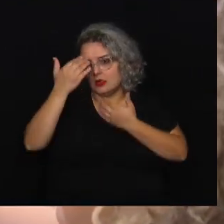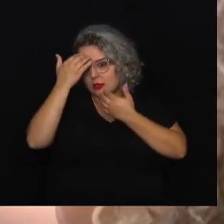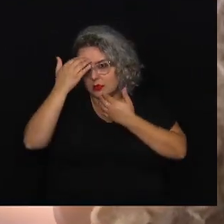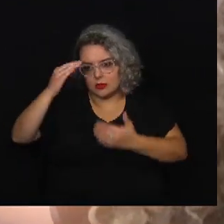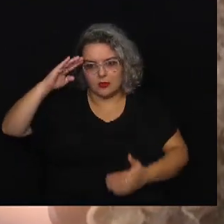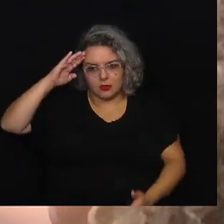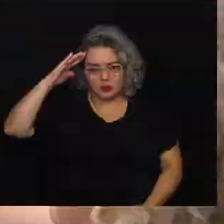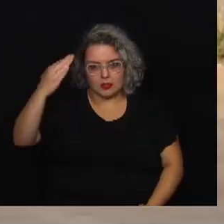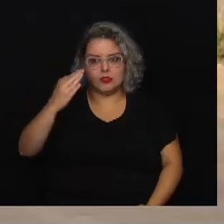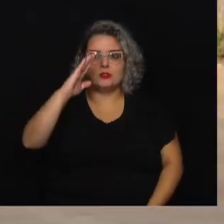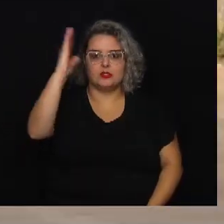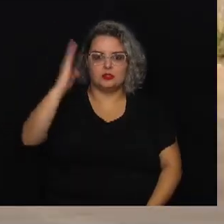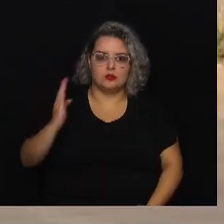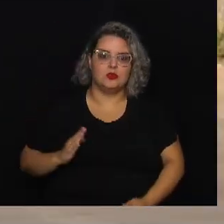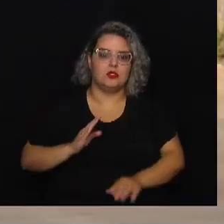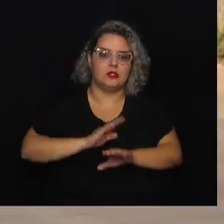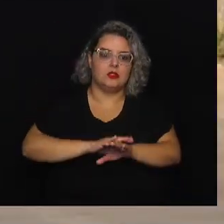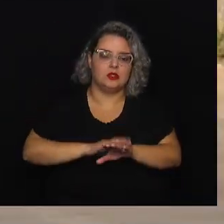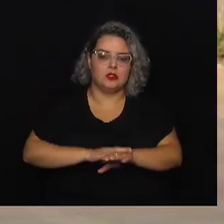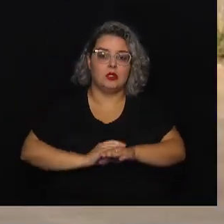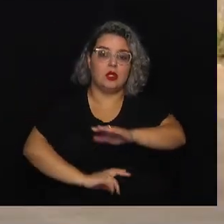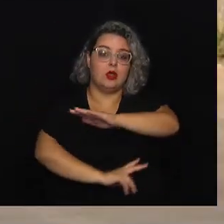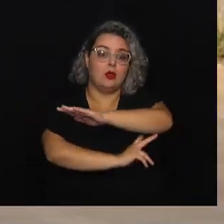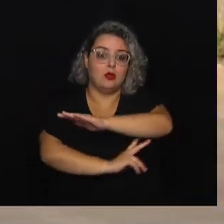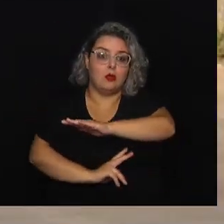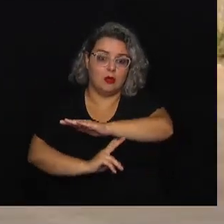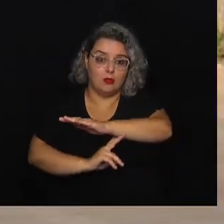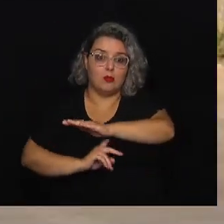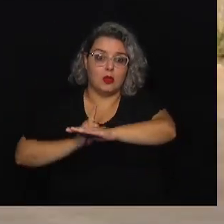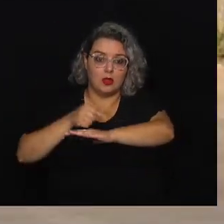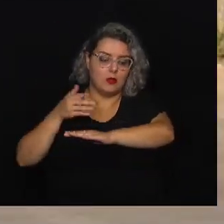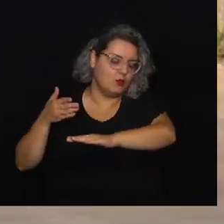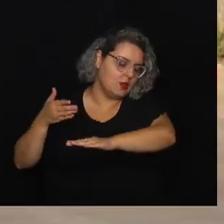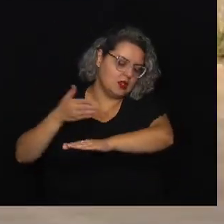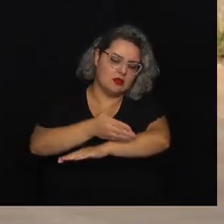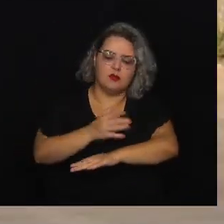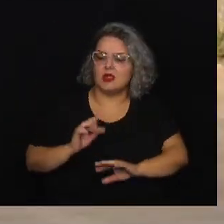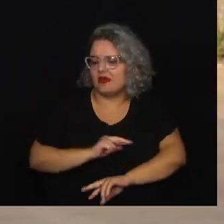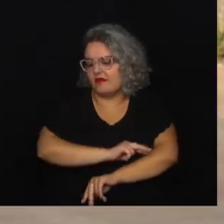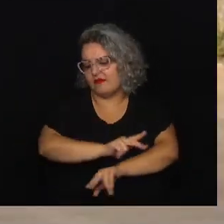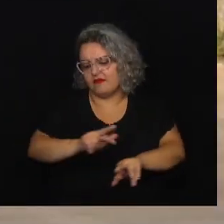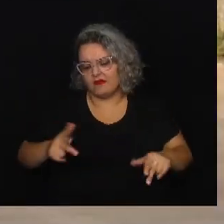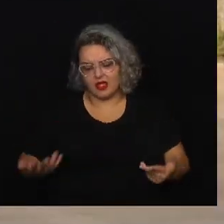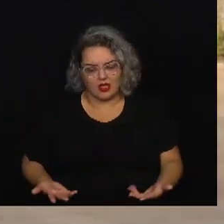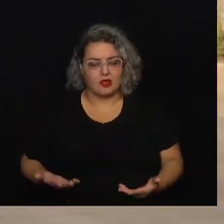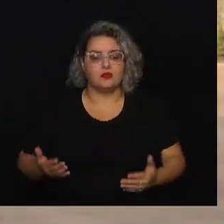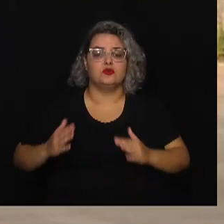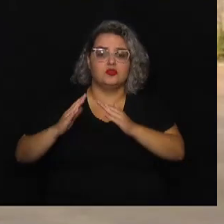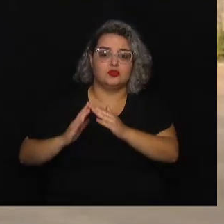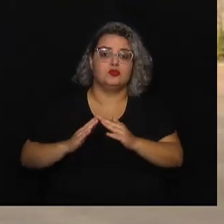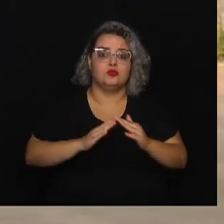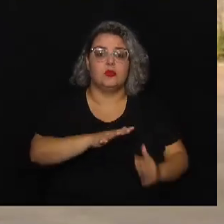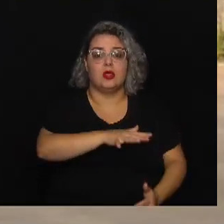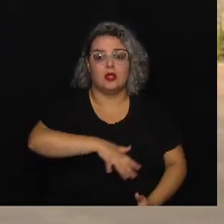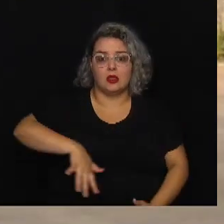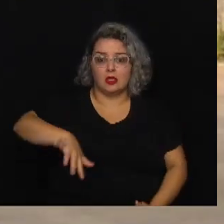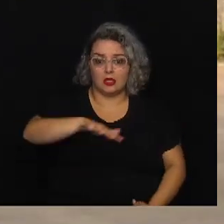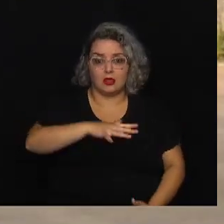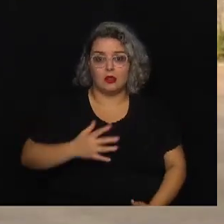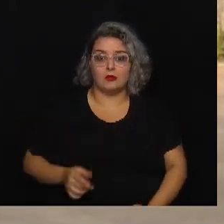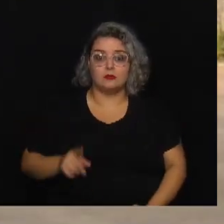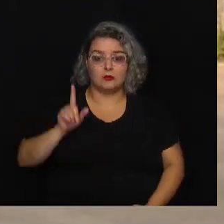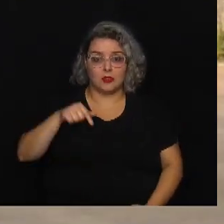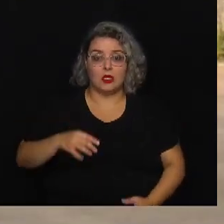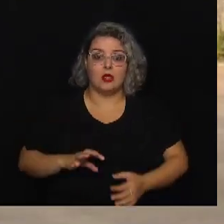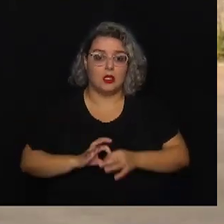Brasileiro por essa operação. A ponte serve como acesso a milhares de moradores aqui da região. Ela cedeu